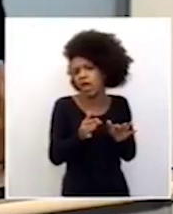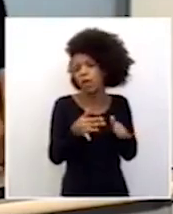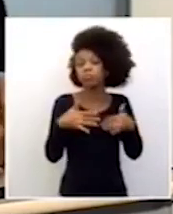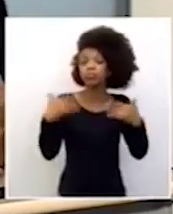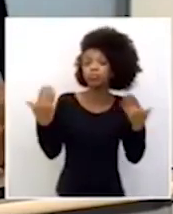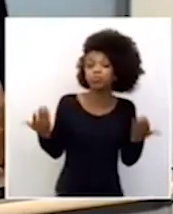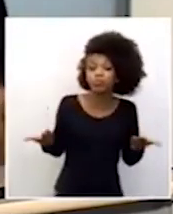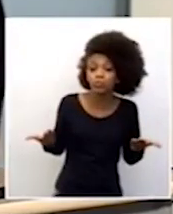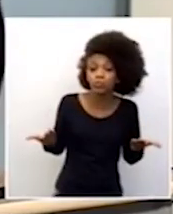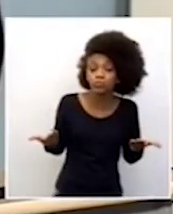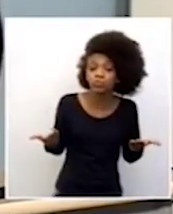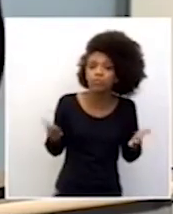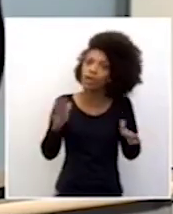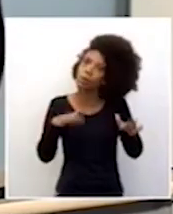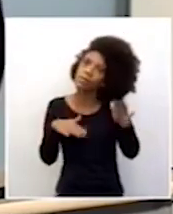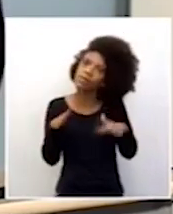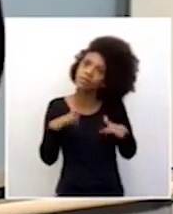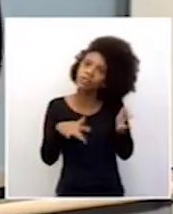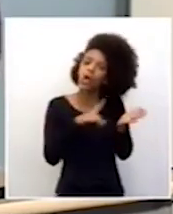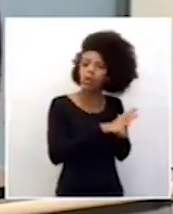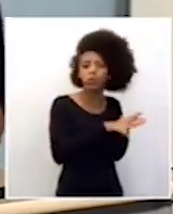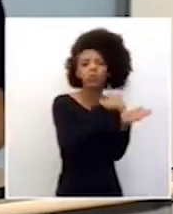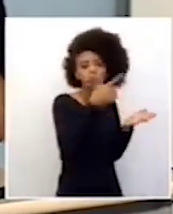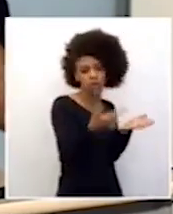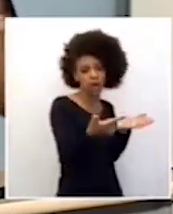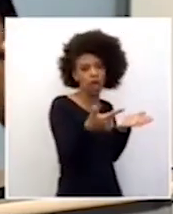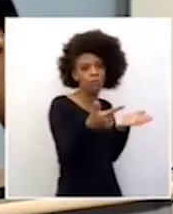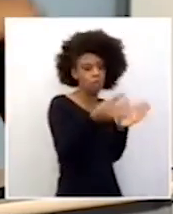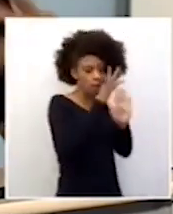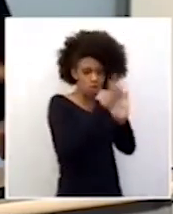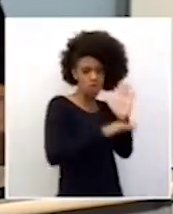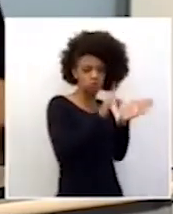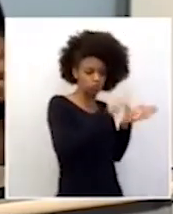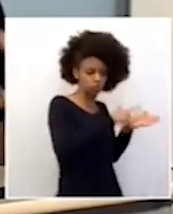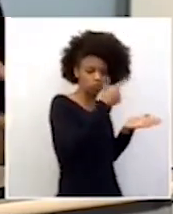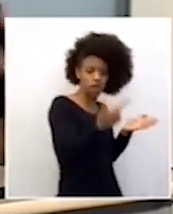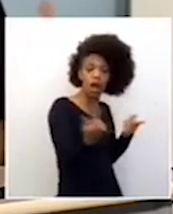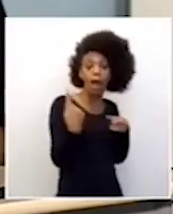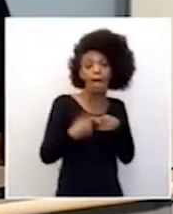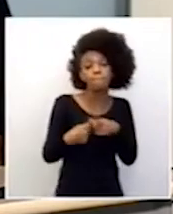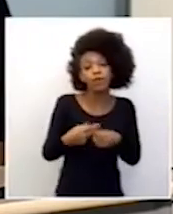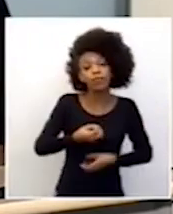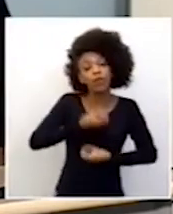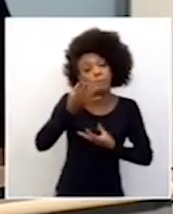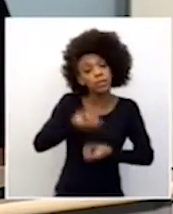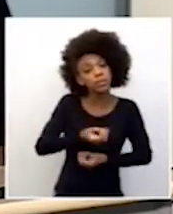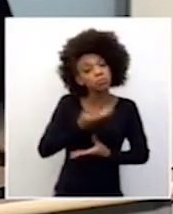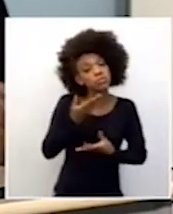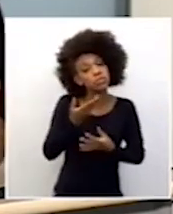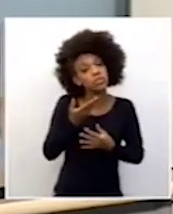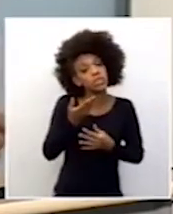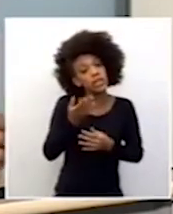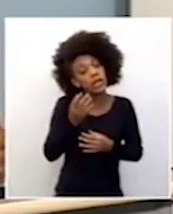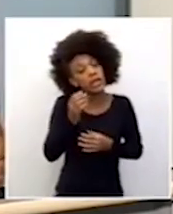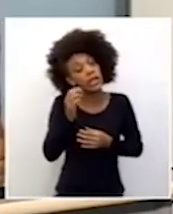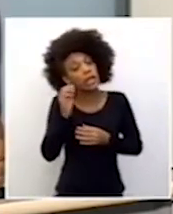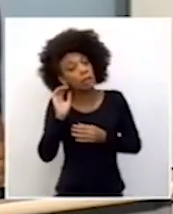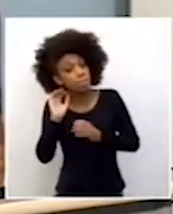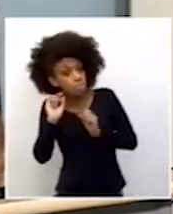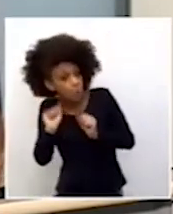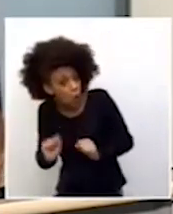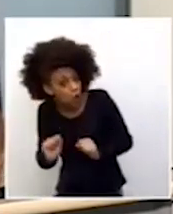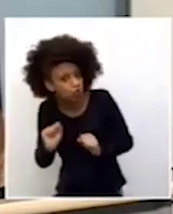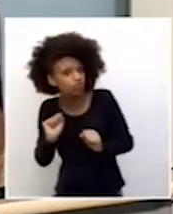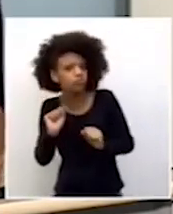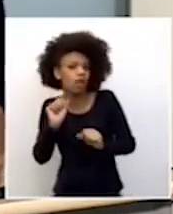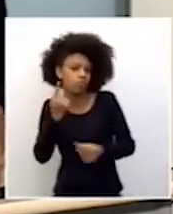então, geralmente ela vai parar nos jornais, porque são assuntos que poderiam ser ou foram notícias. Lá, ele,